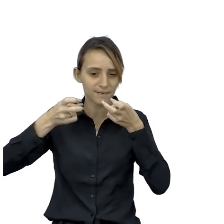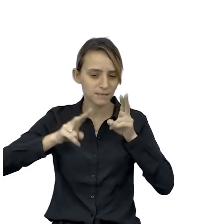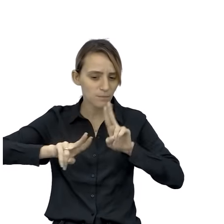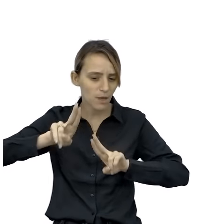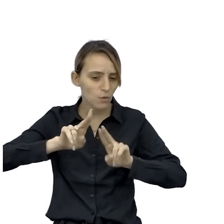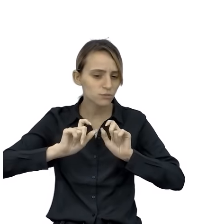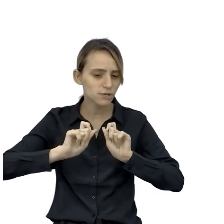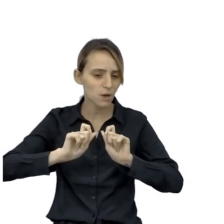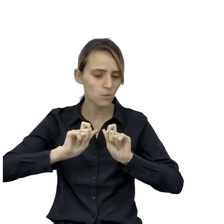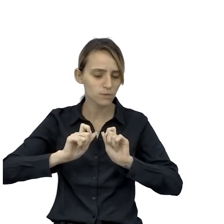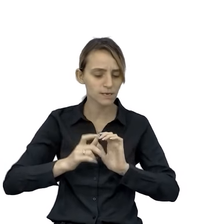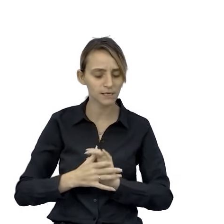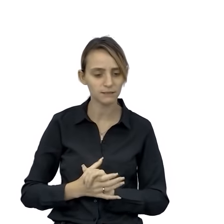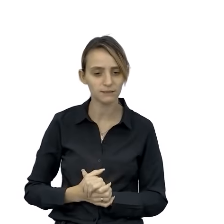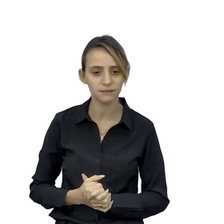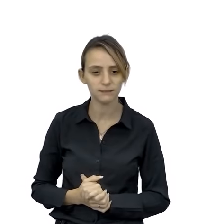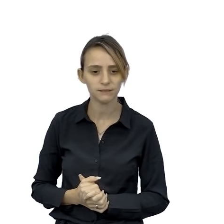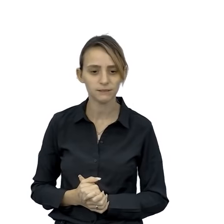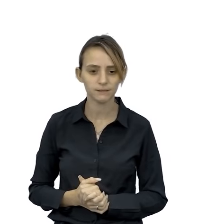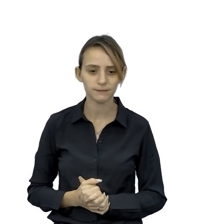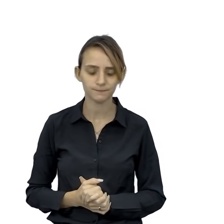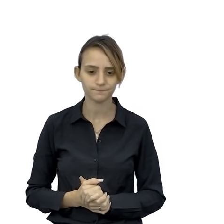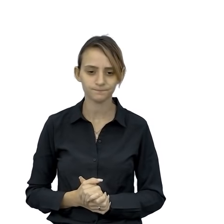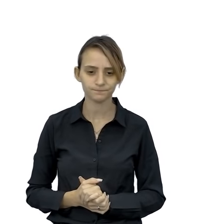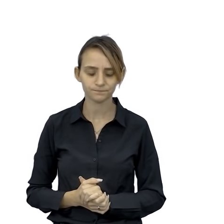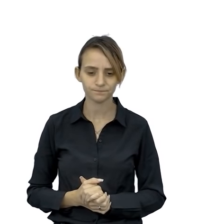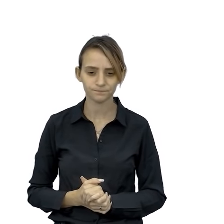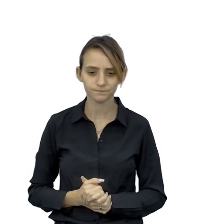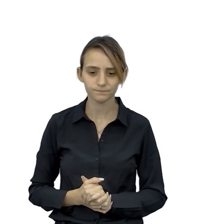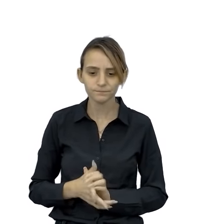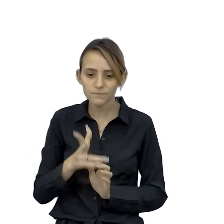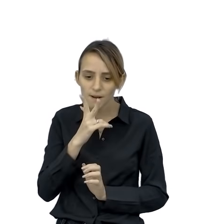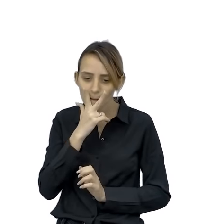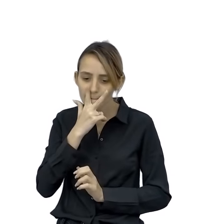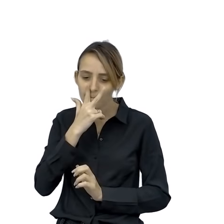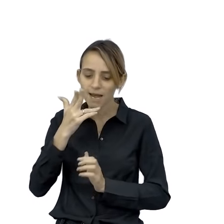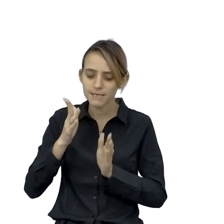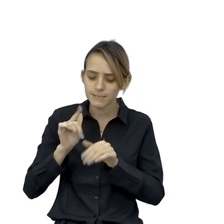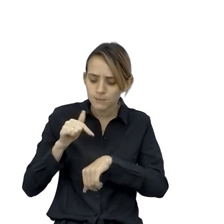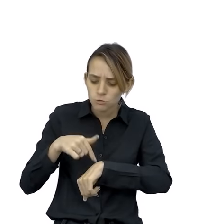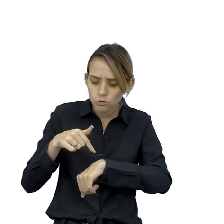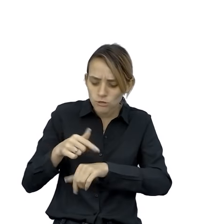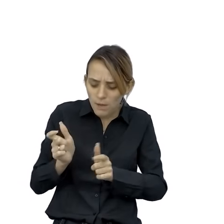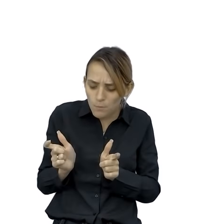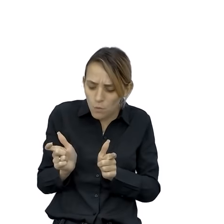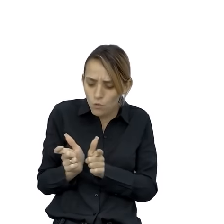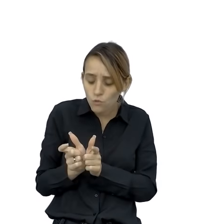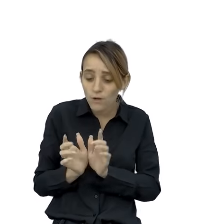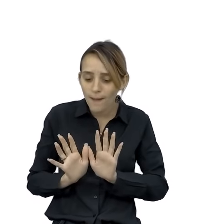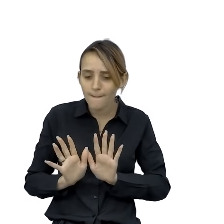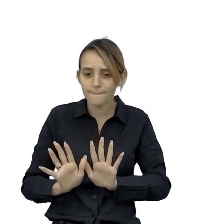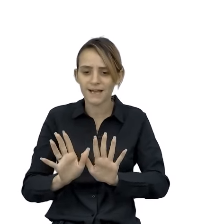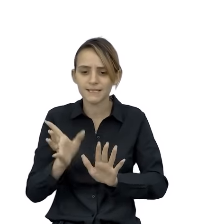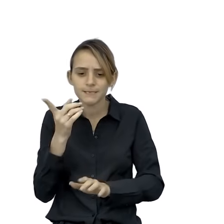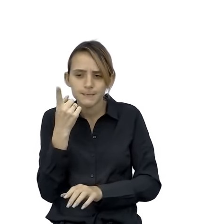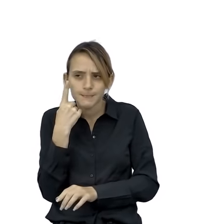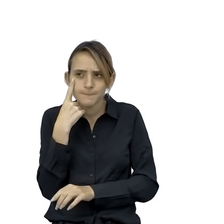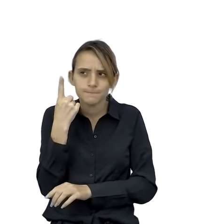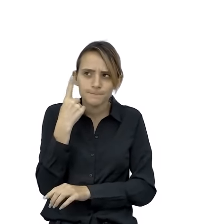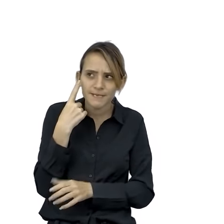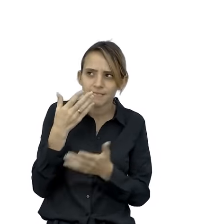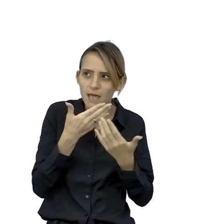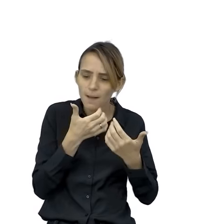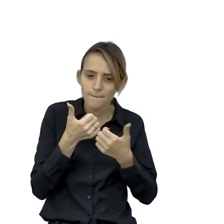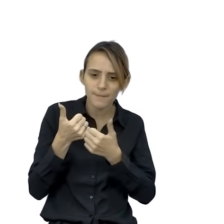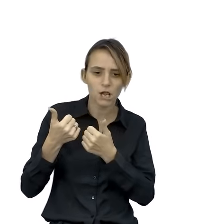por vocês, embora é curto, mas a gente procura fazer o melhor desse tempo aí, estudando, né, mapeando aí quais